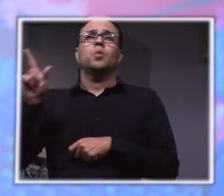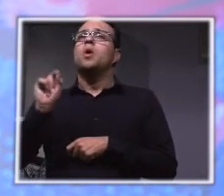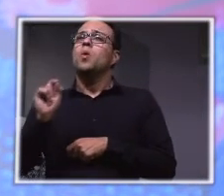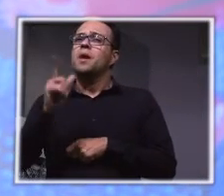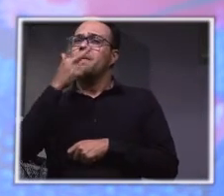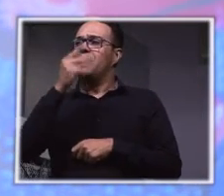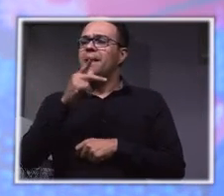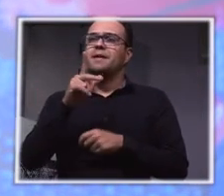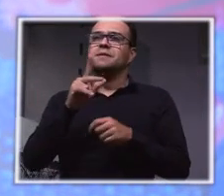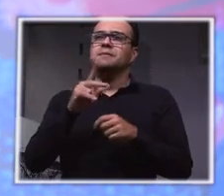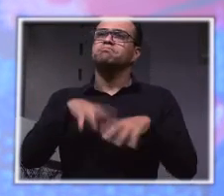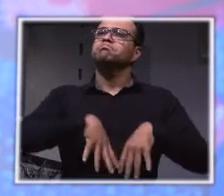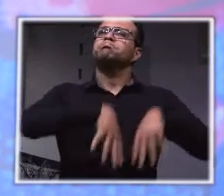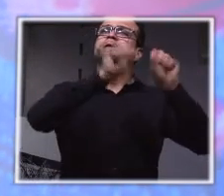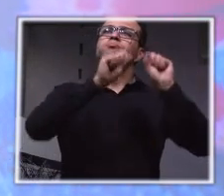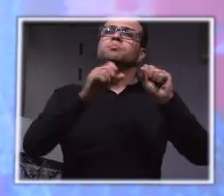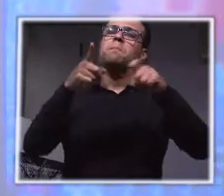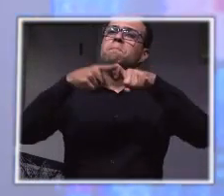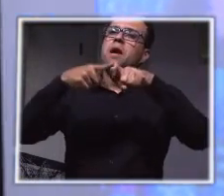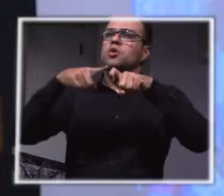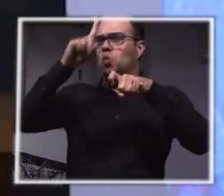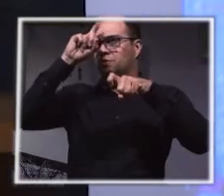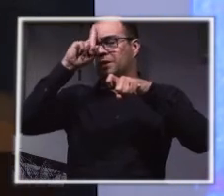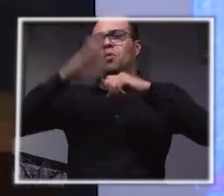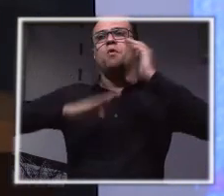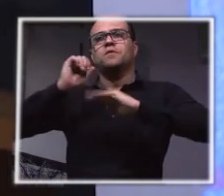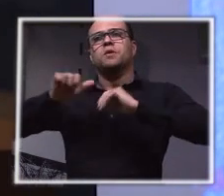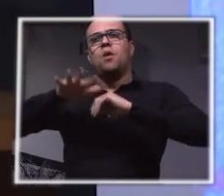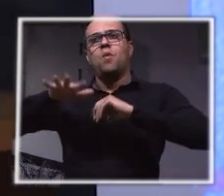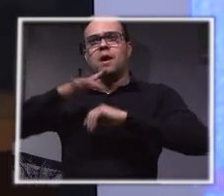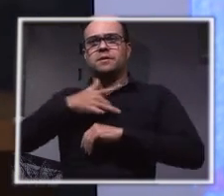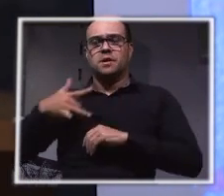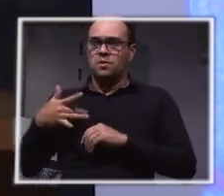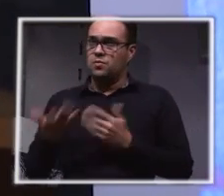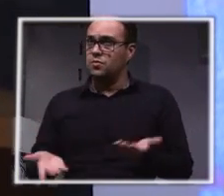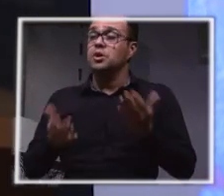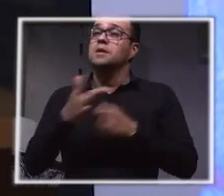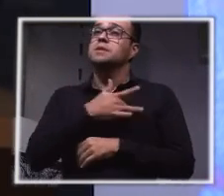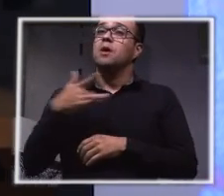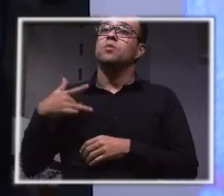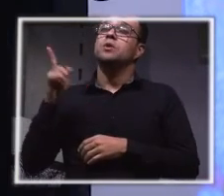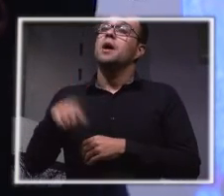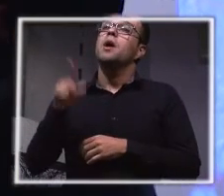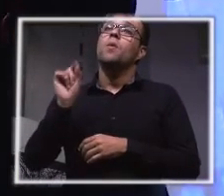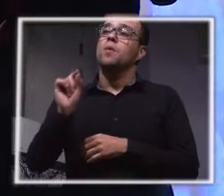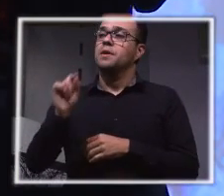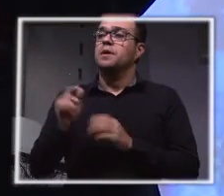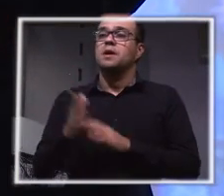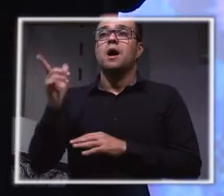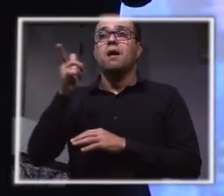ser monopolizado pelos médicos, pelos hospitais, pelos profissionais de saúde. A saúde é algo que a